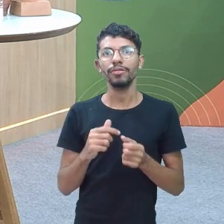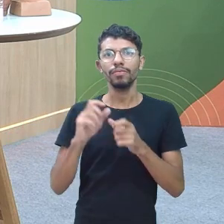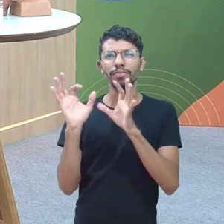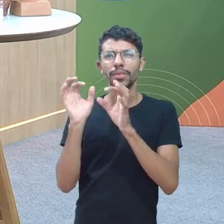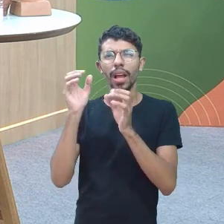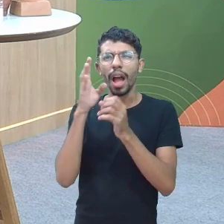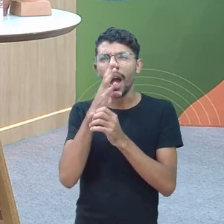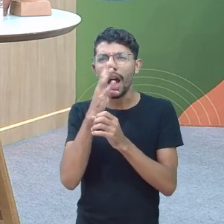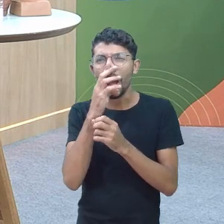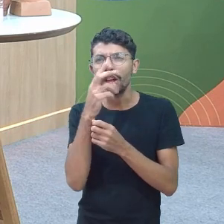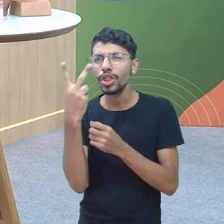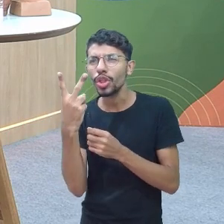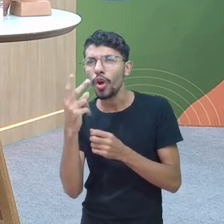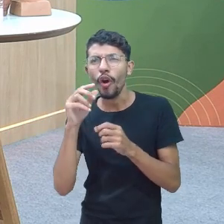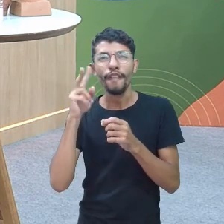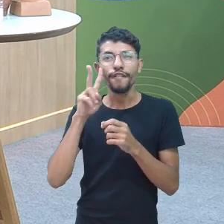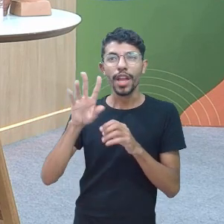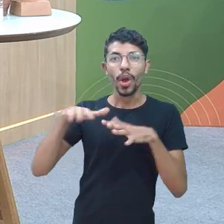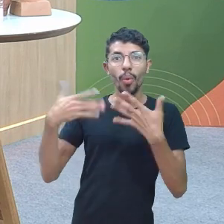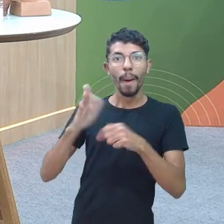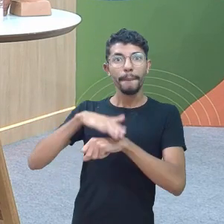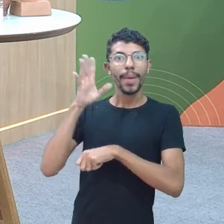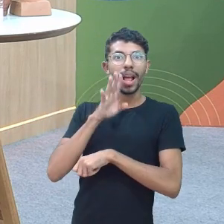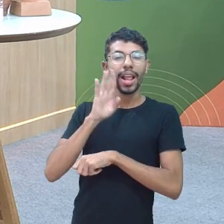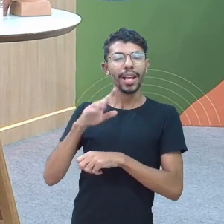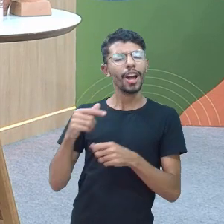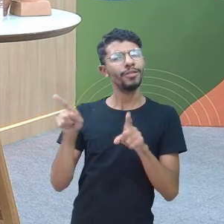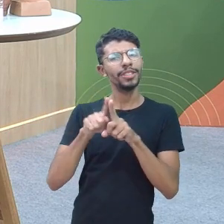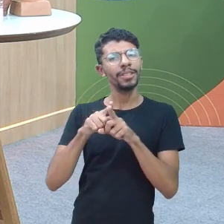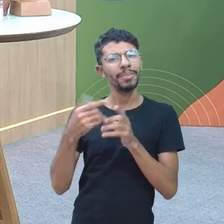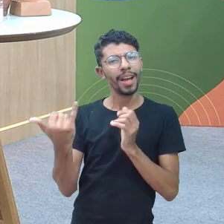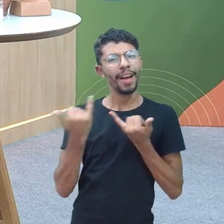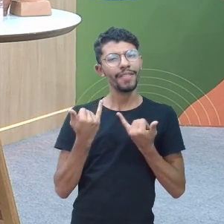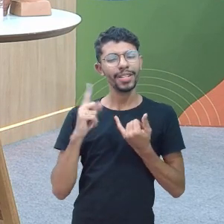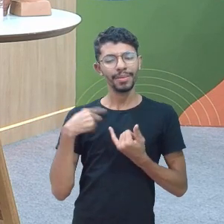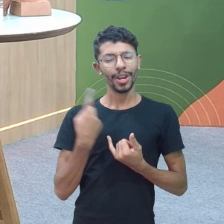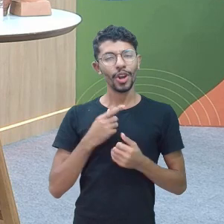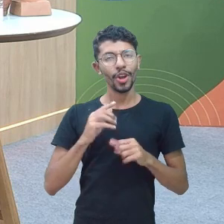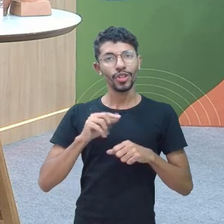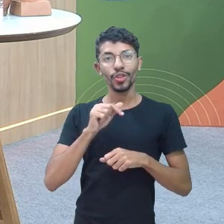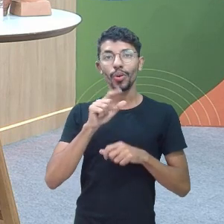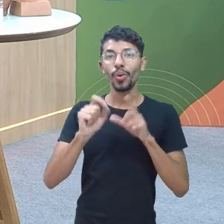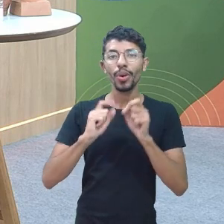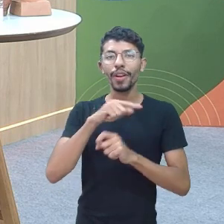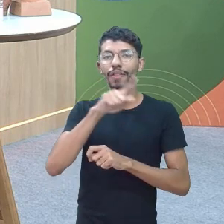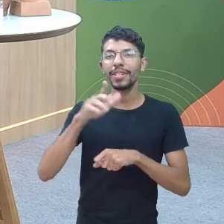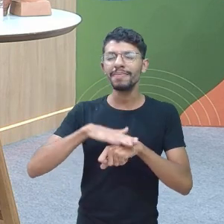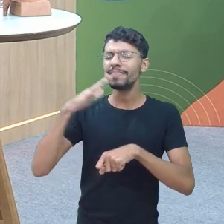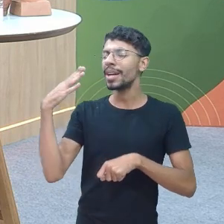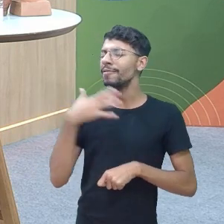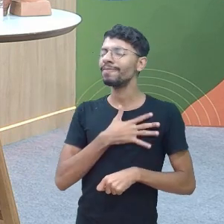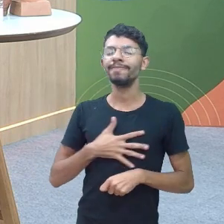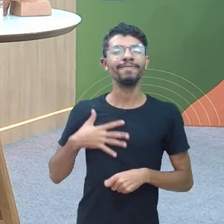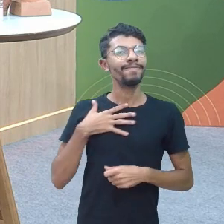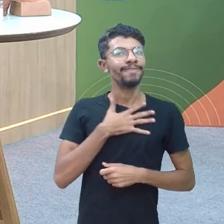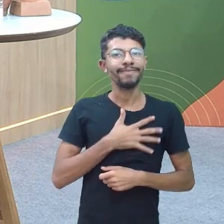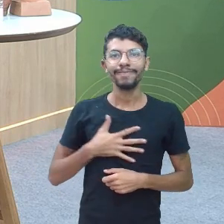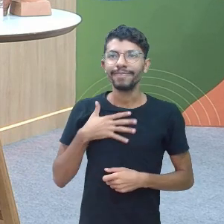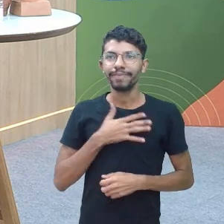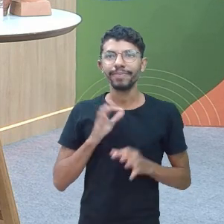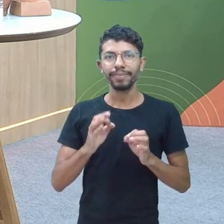mais legal e manda dizer pra gente qual foi o que vocês gostaram. É muito interessante saber. Eu falei no início que